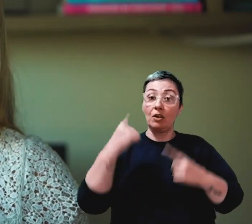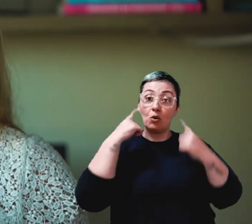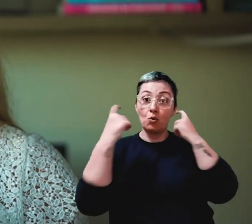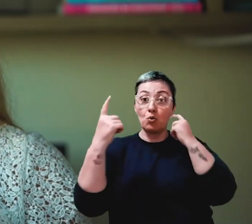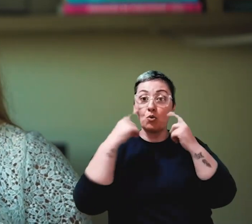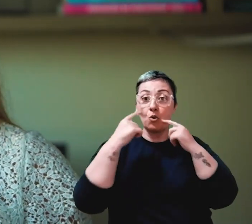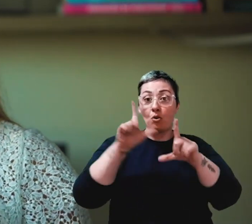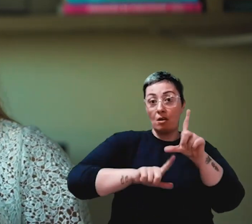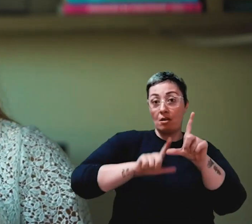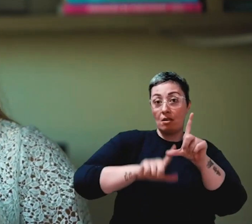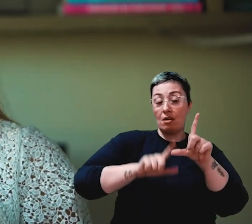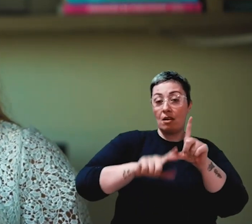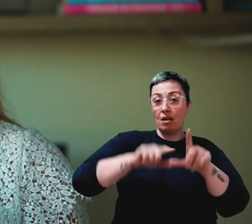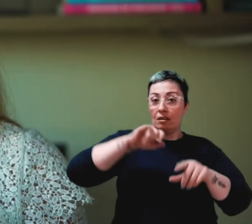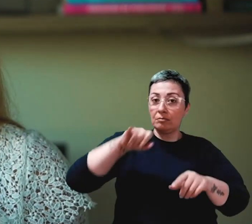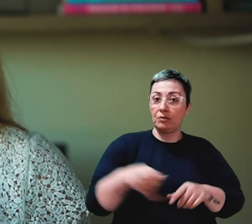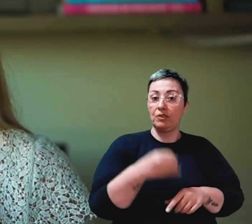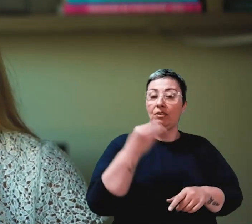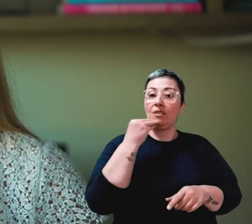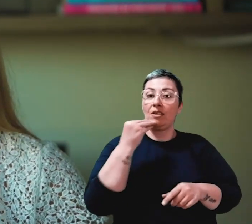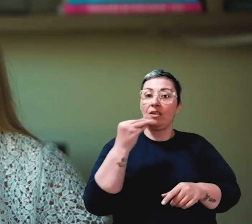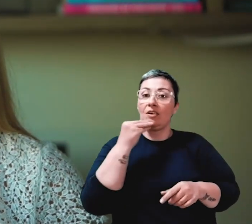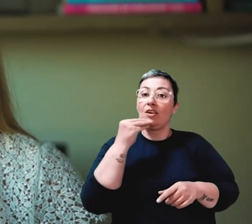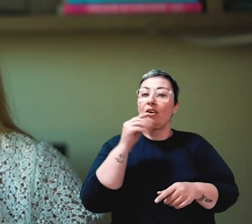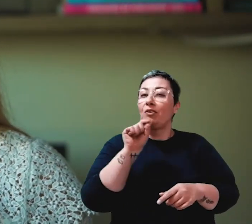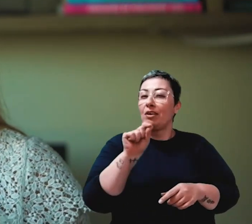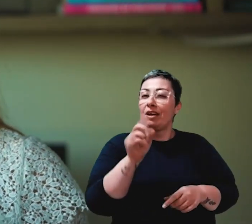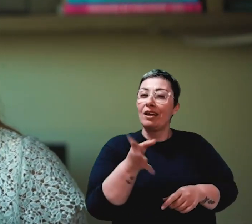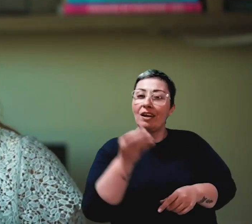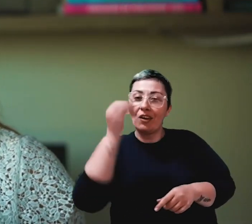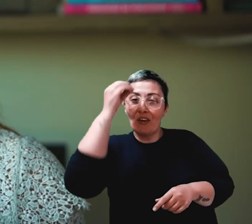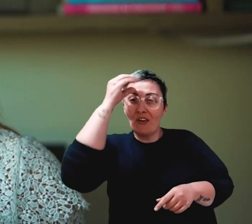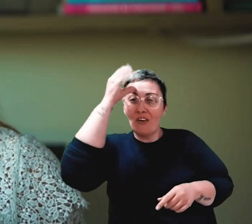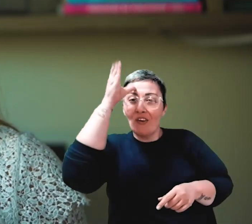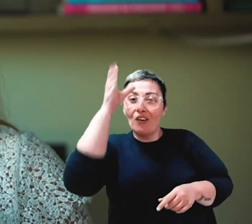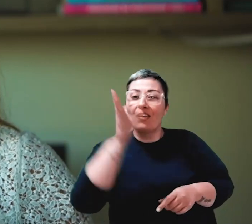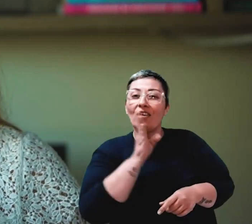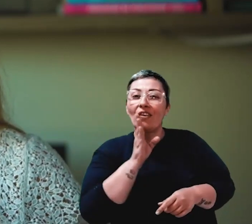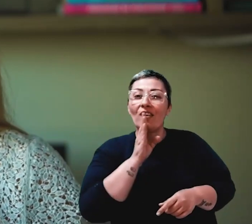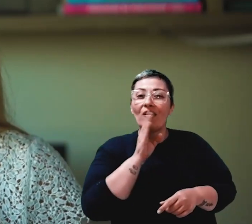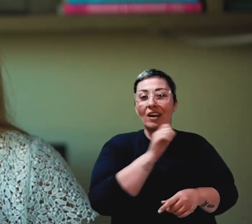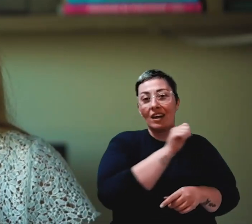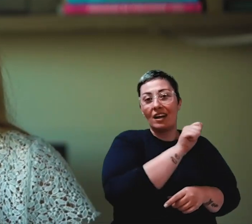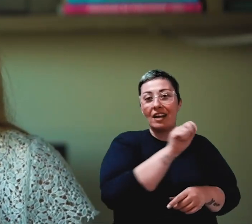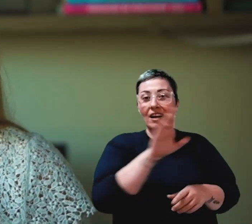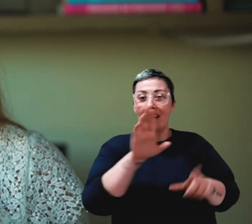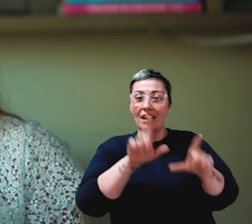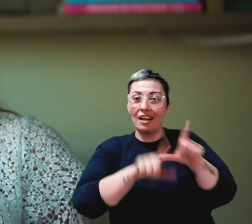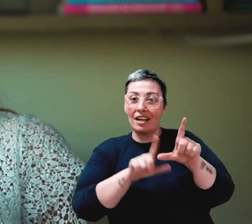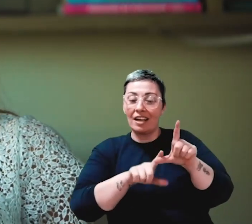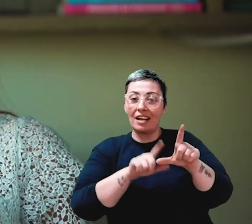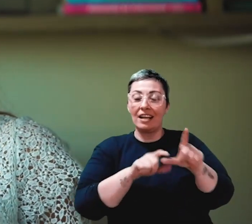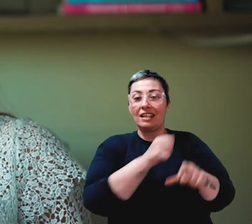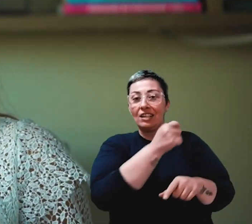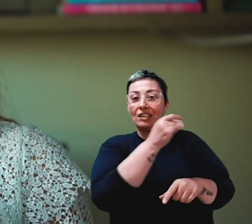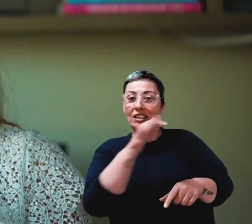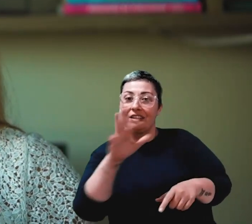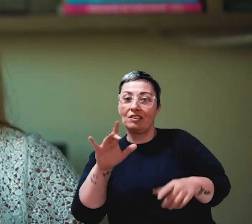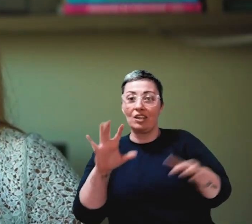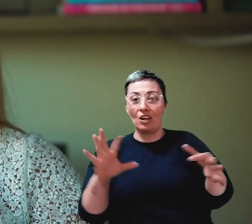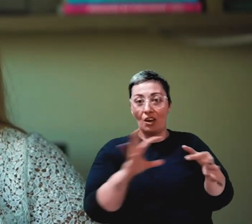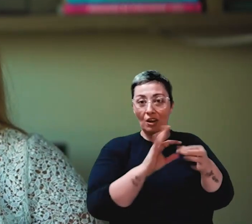letras. Aproveitando, que tal conhecer as letras do alfabeto? São só 26 e combinando